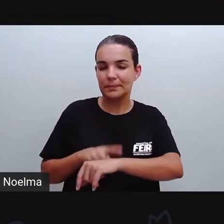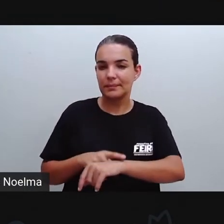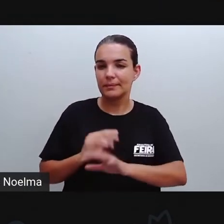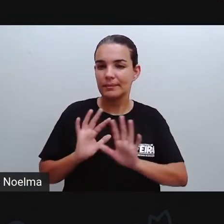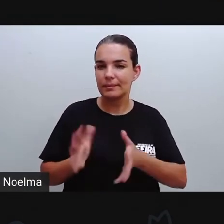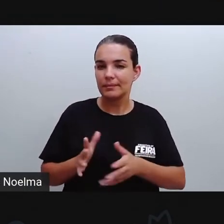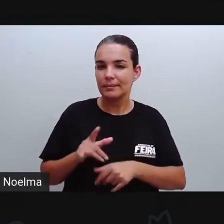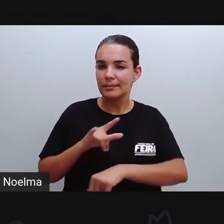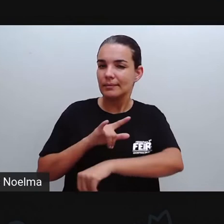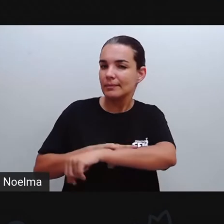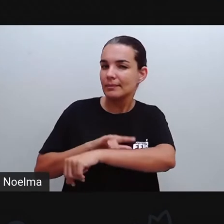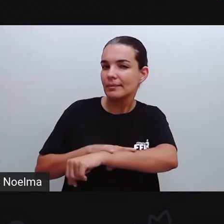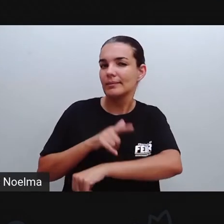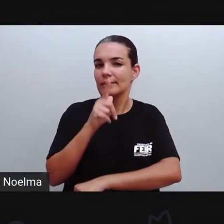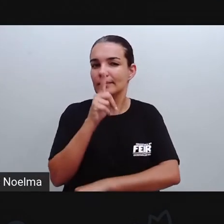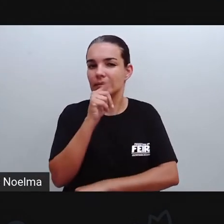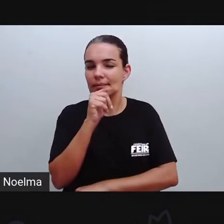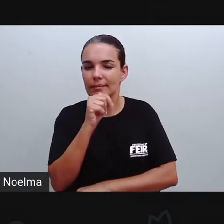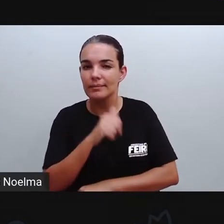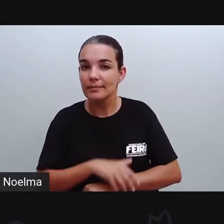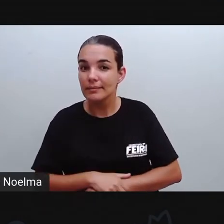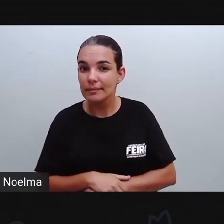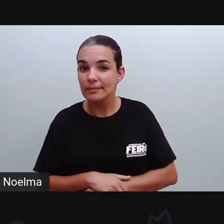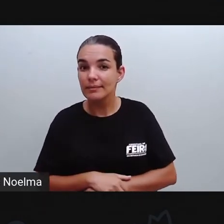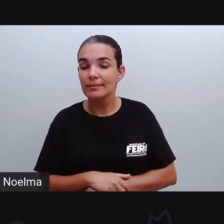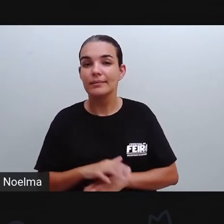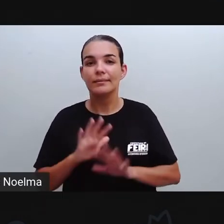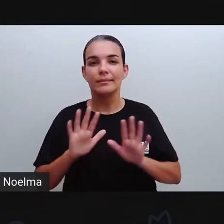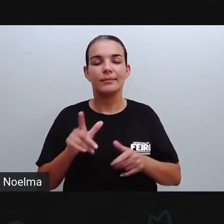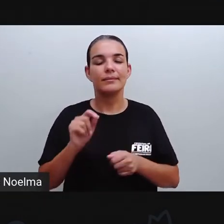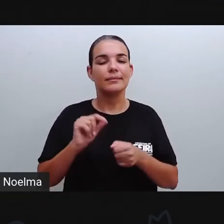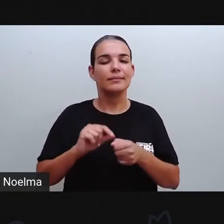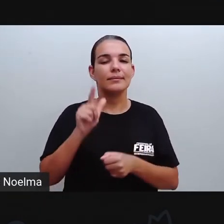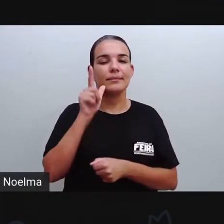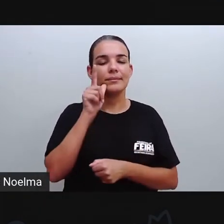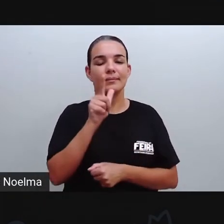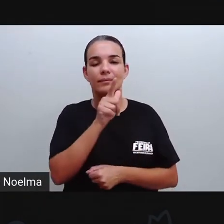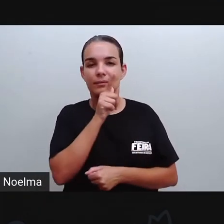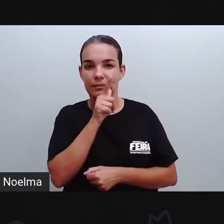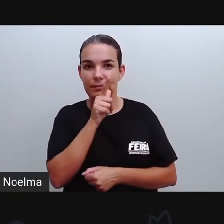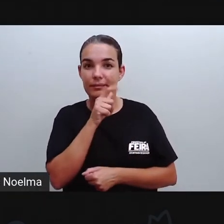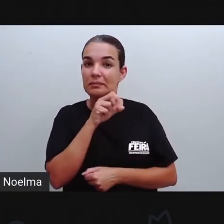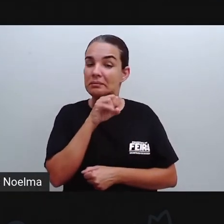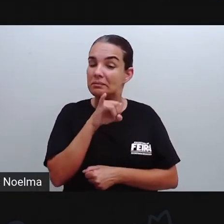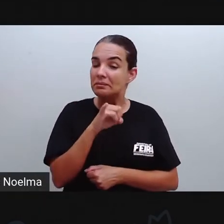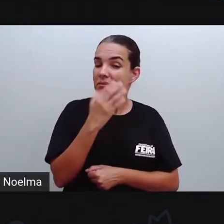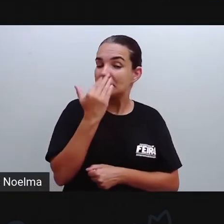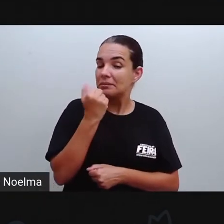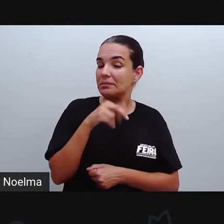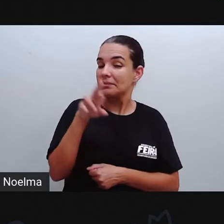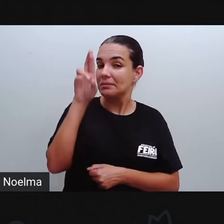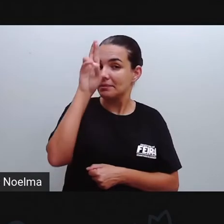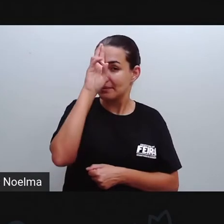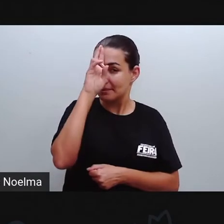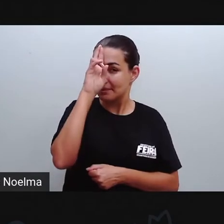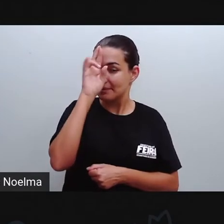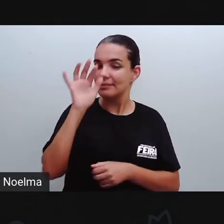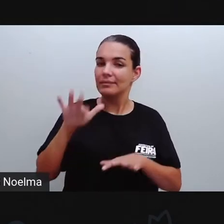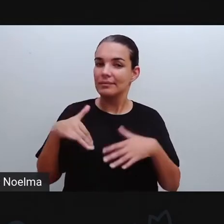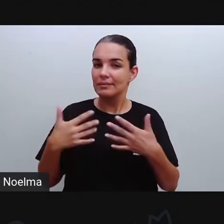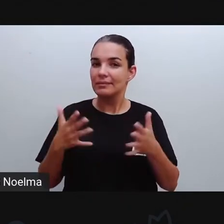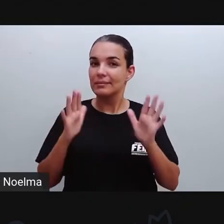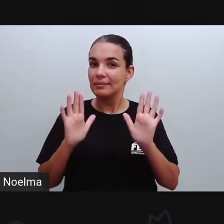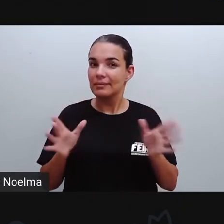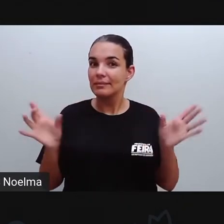já para ir ao banheiro, tomar uma água, fazer um lanchinho, almoçar quem não almoçou ainda? Eu espero que vocês tenham